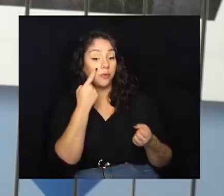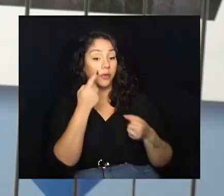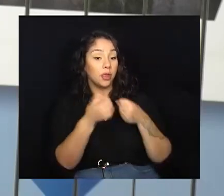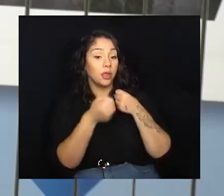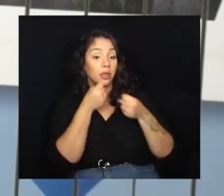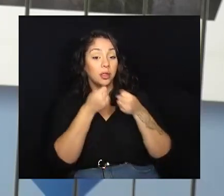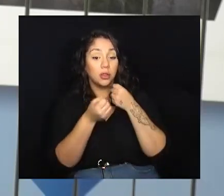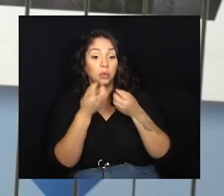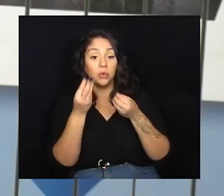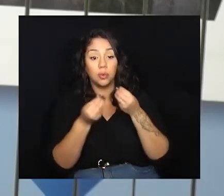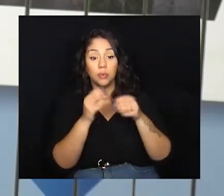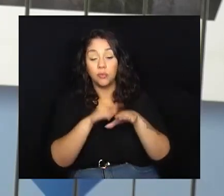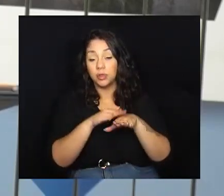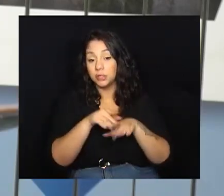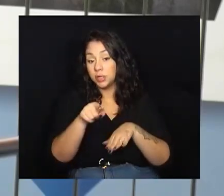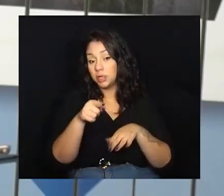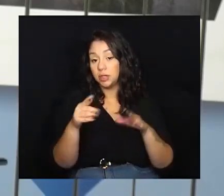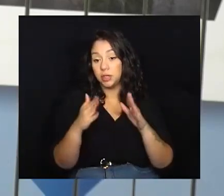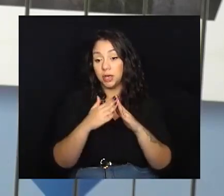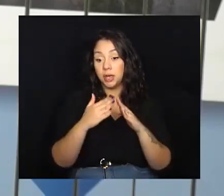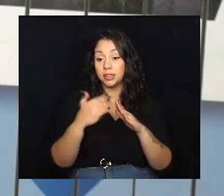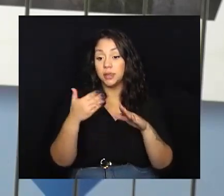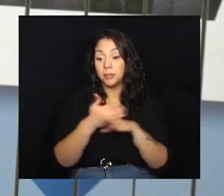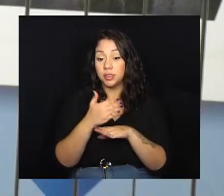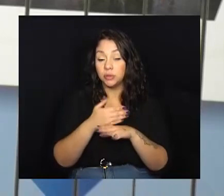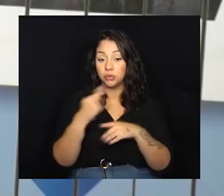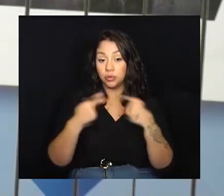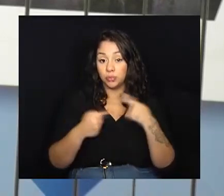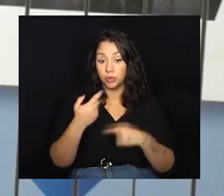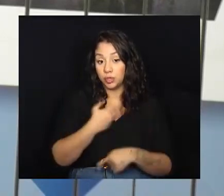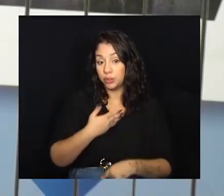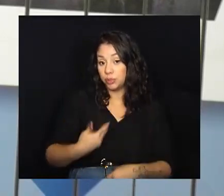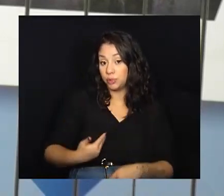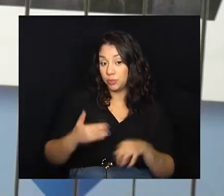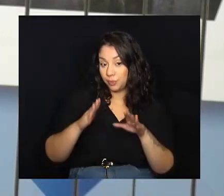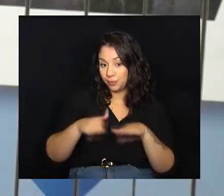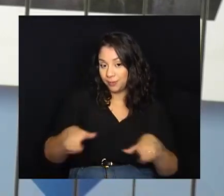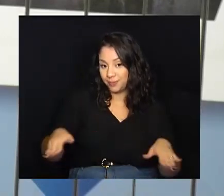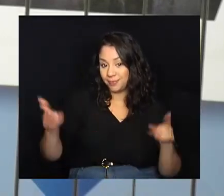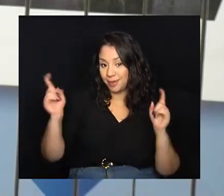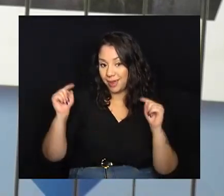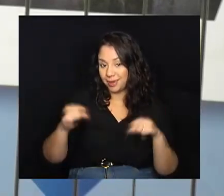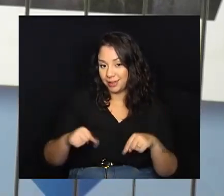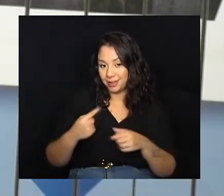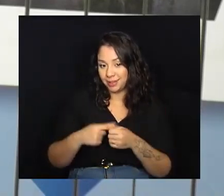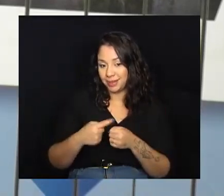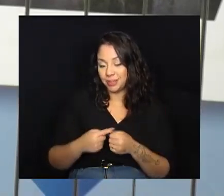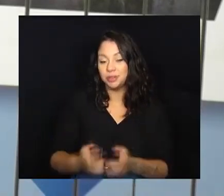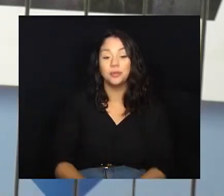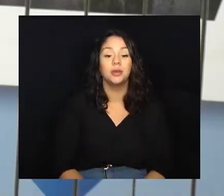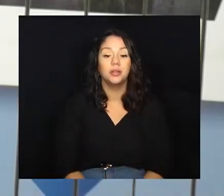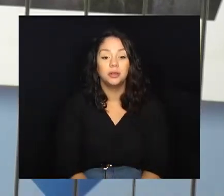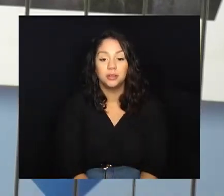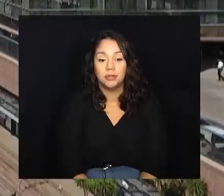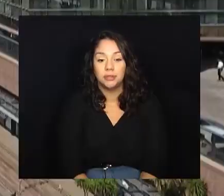fazer com seu pequeno aí de casa participe das políticas públicas para as crianças aqui da nossa cidade